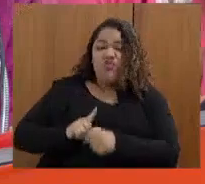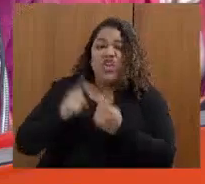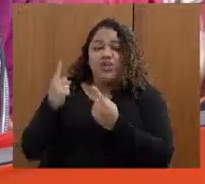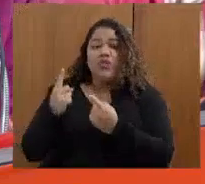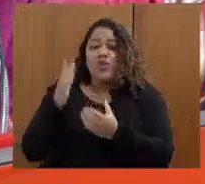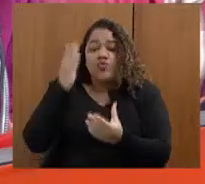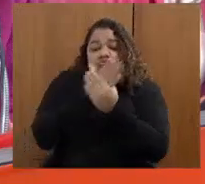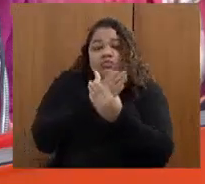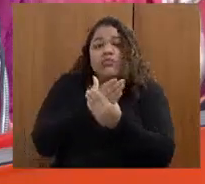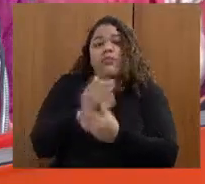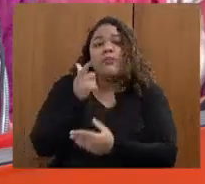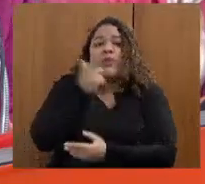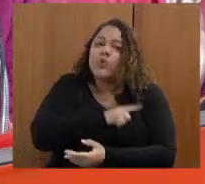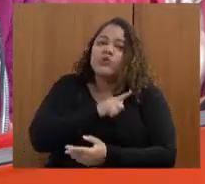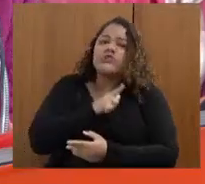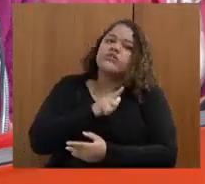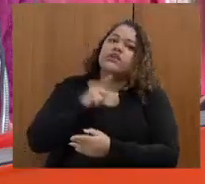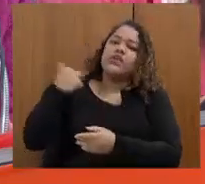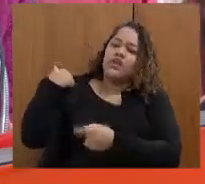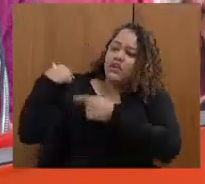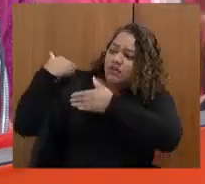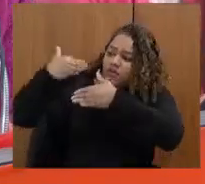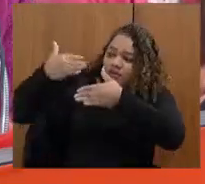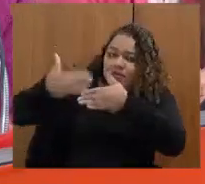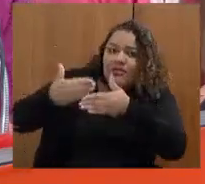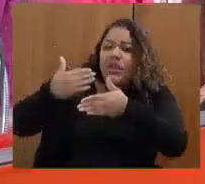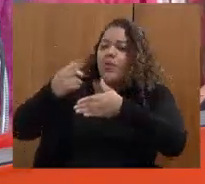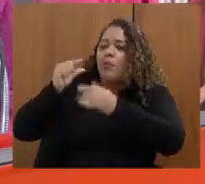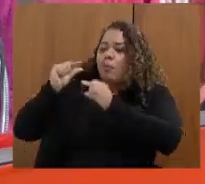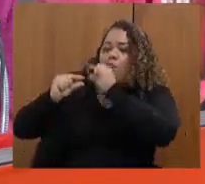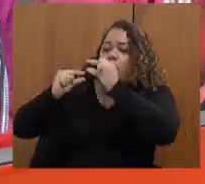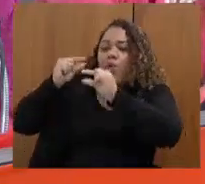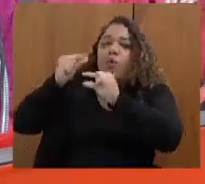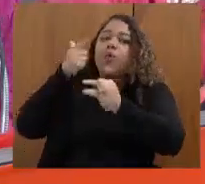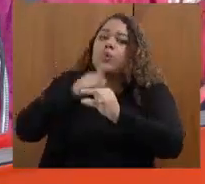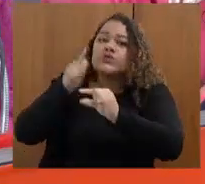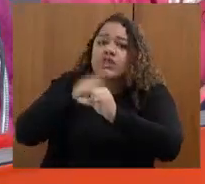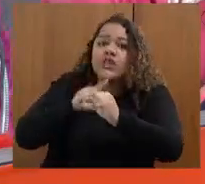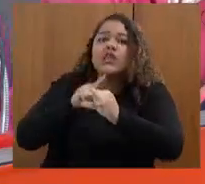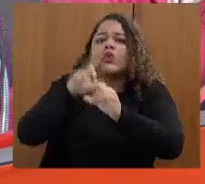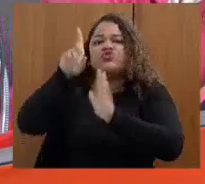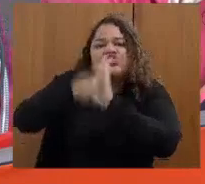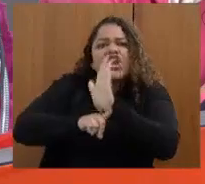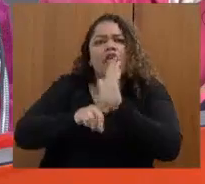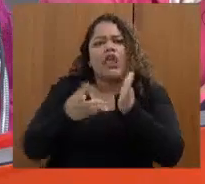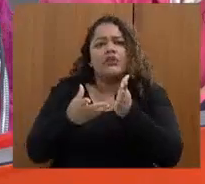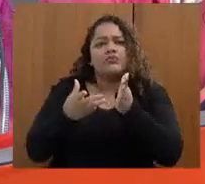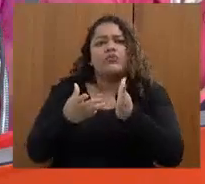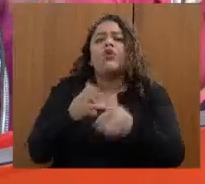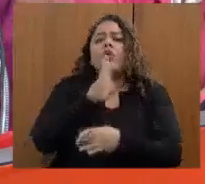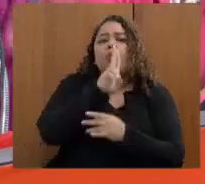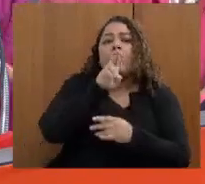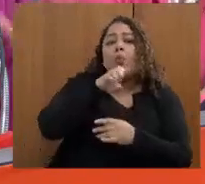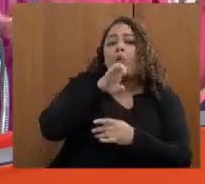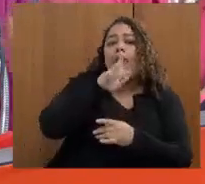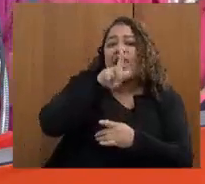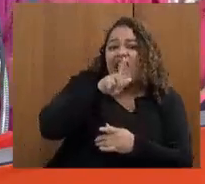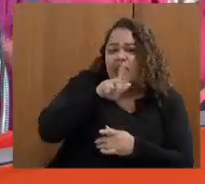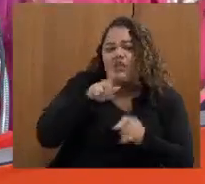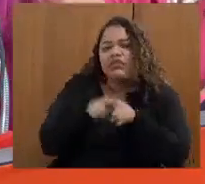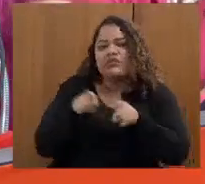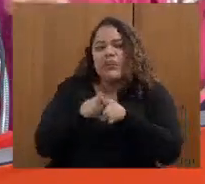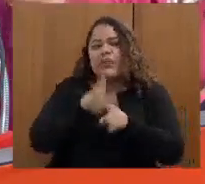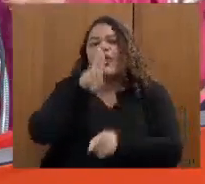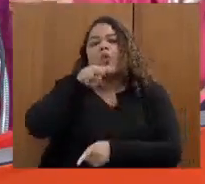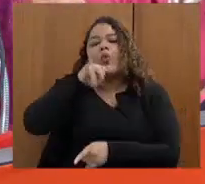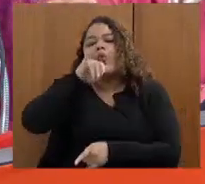que historicamente nós conquistamos aí no último período e a UEM unimontes você tem seus cinco minutos para me responder E aí eu vou fazer um